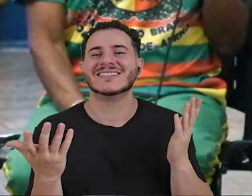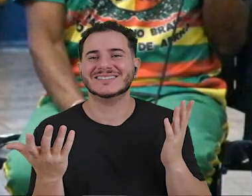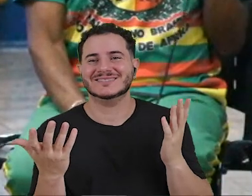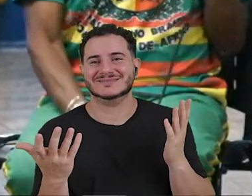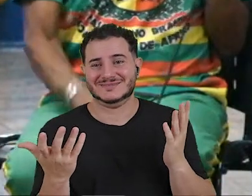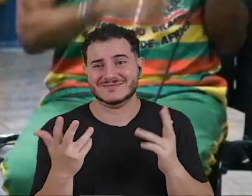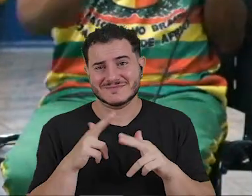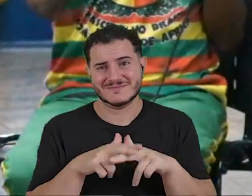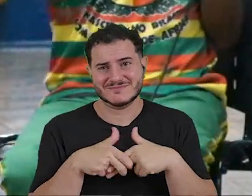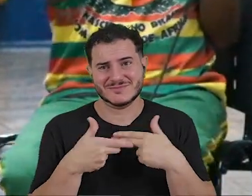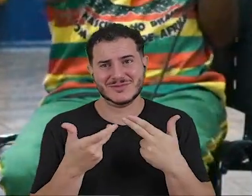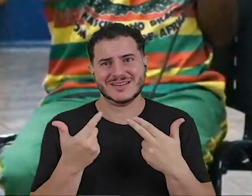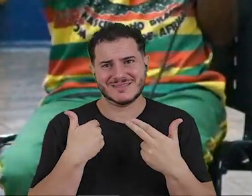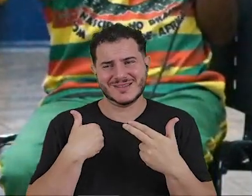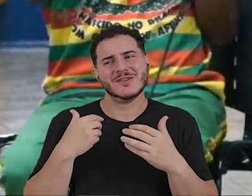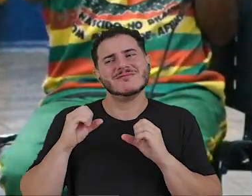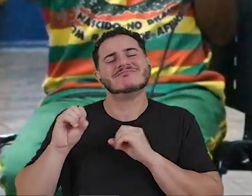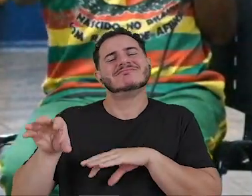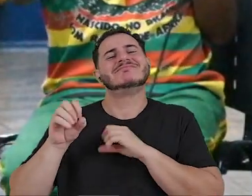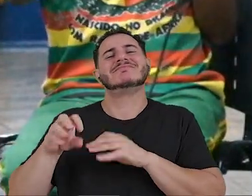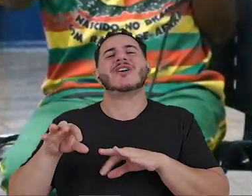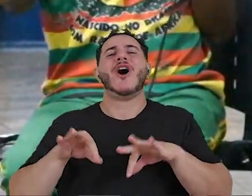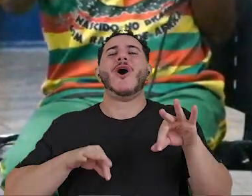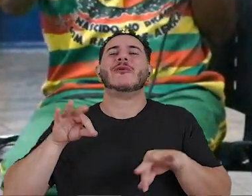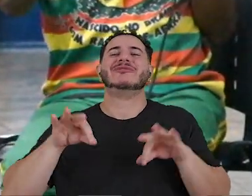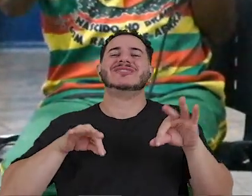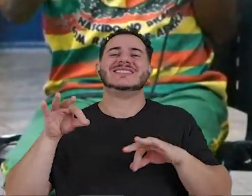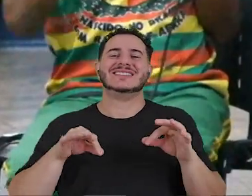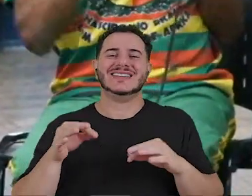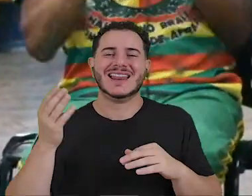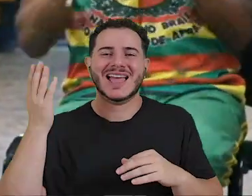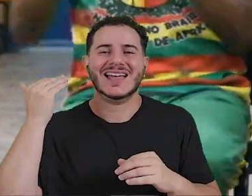E eu dei uma oficina lá uma vez ensinando tudo isso.